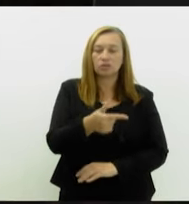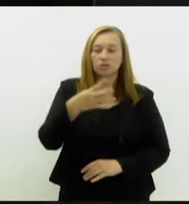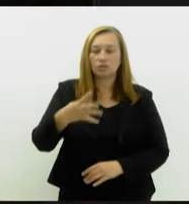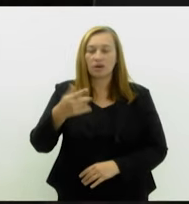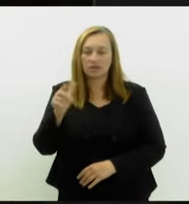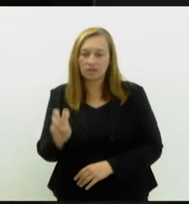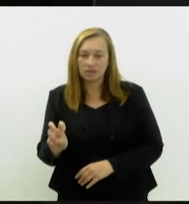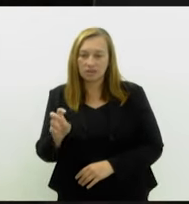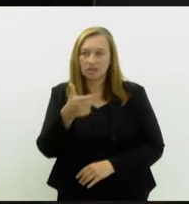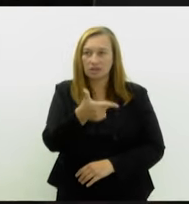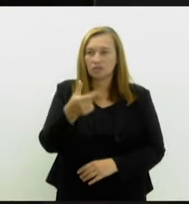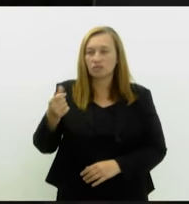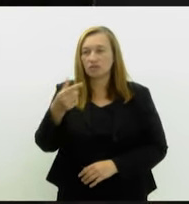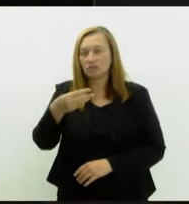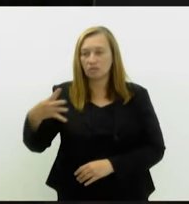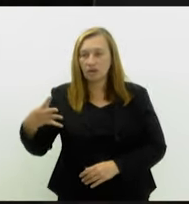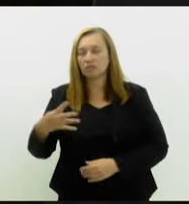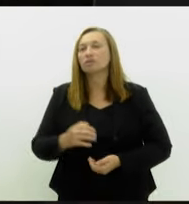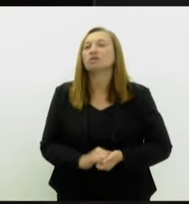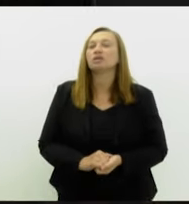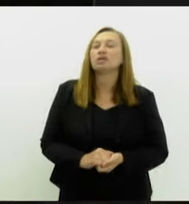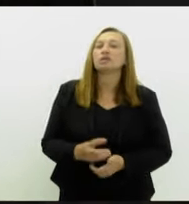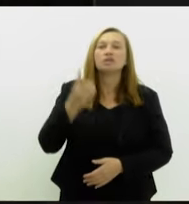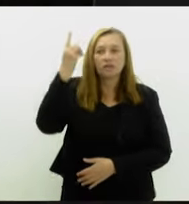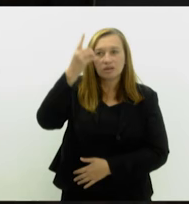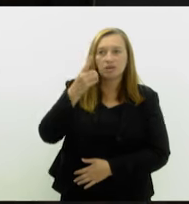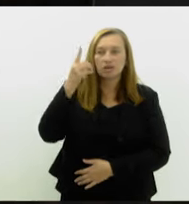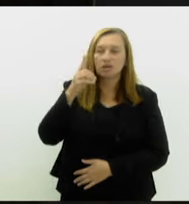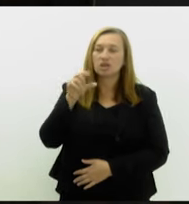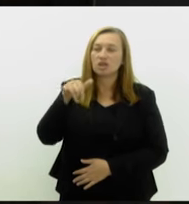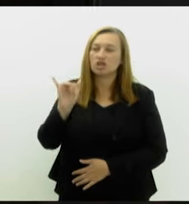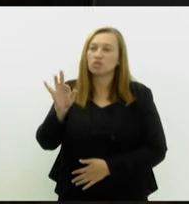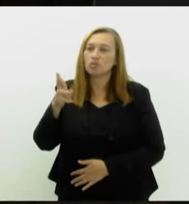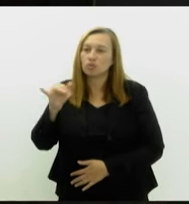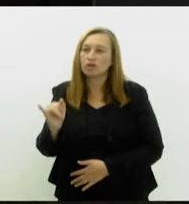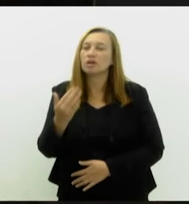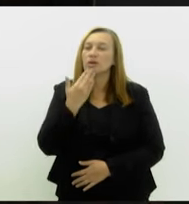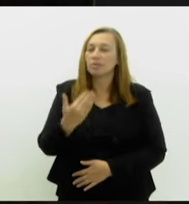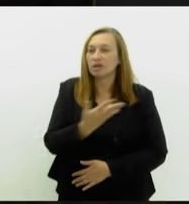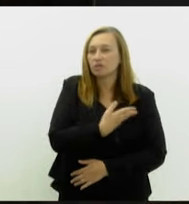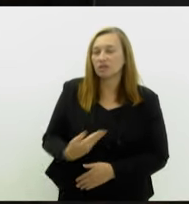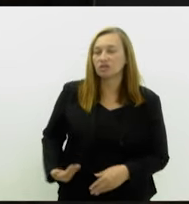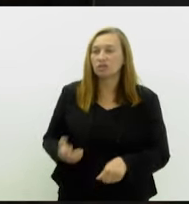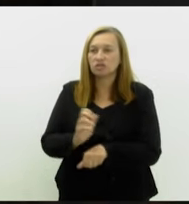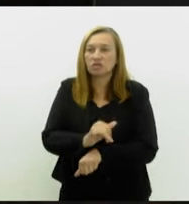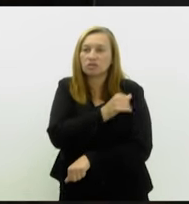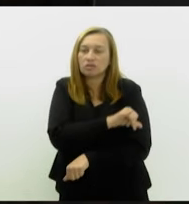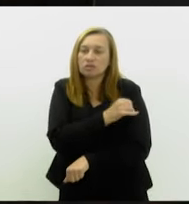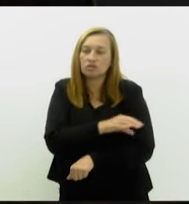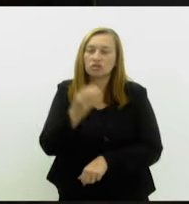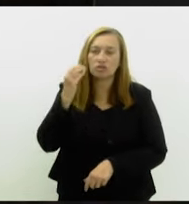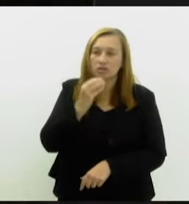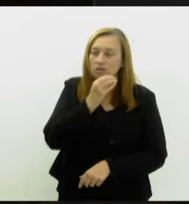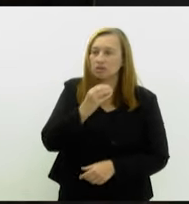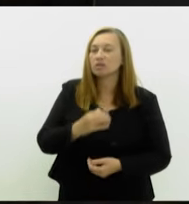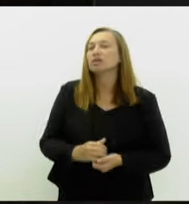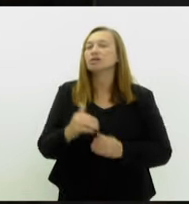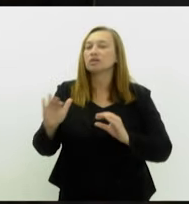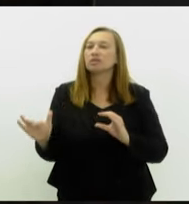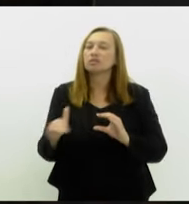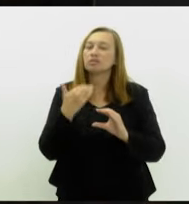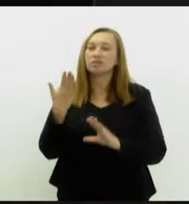legislativa número 243 de 2024, de autoria do deputado Yuri, que solicita ao excelentíssimo governador do Estado do Rio de Janeiro o envio